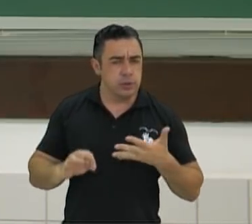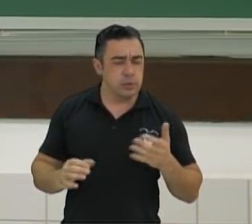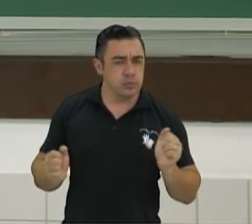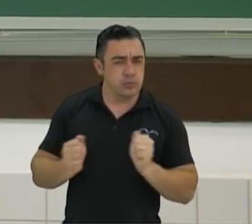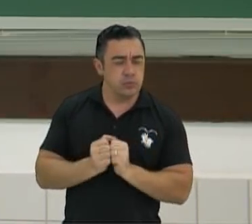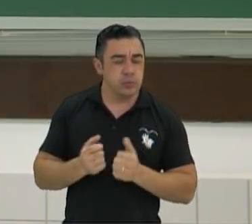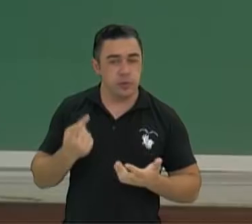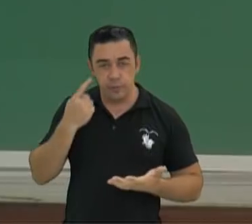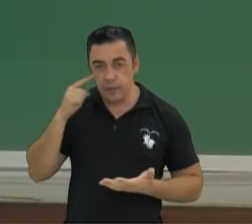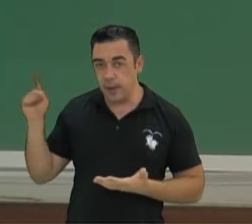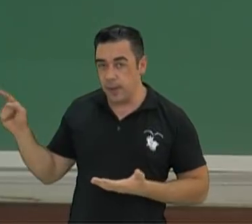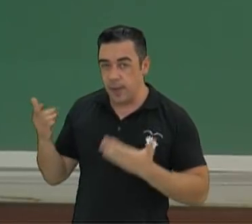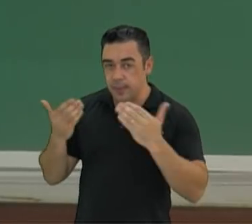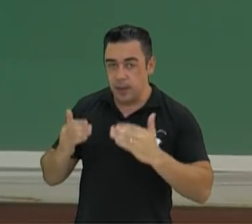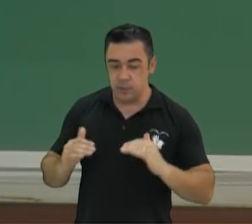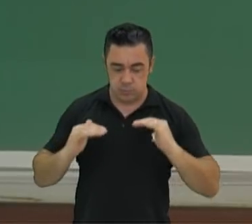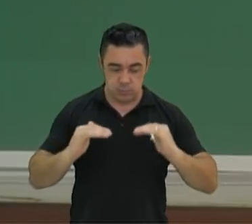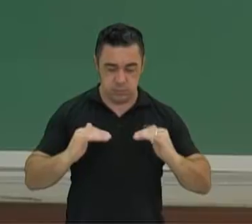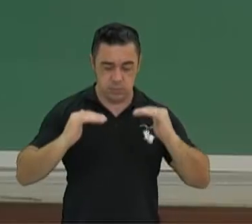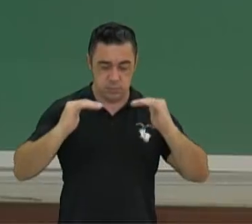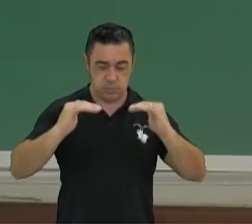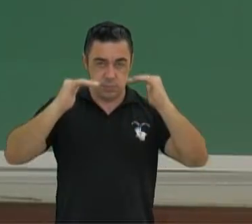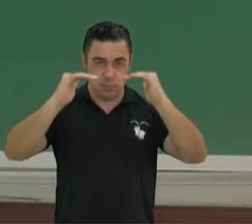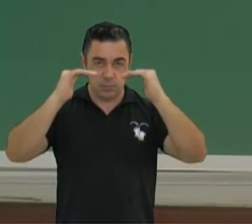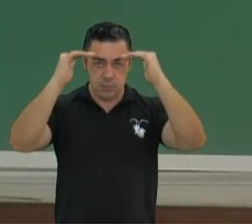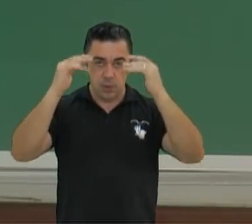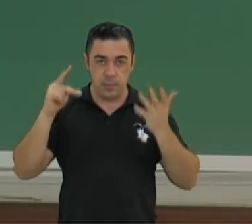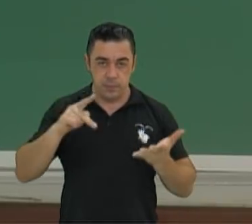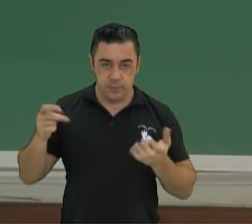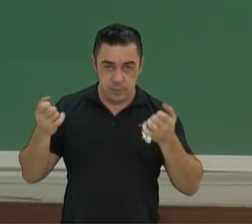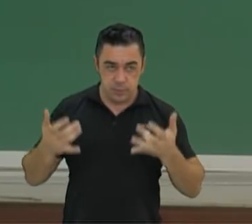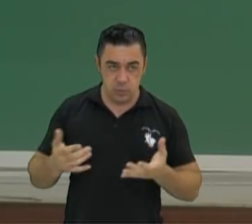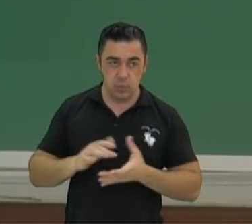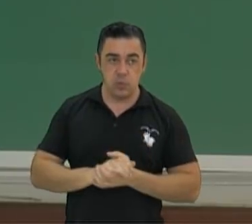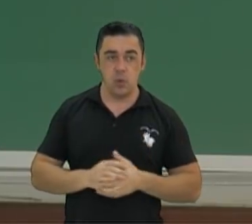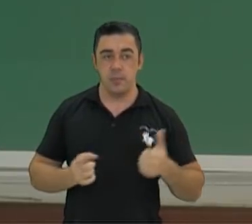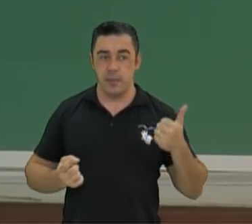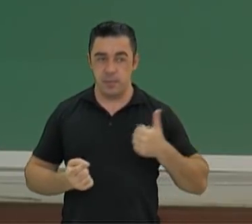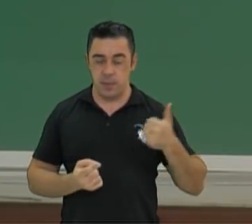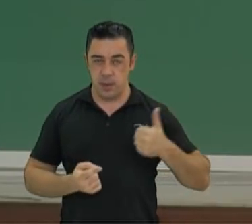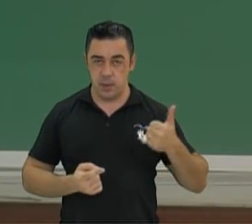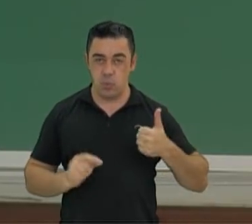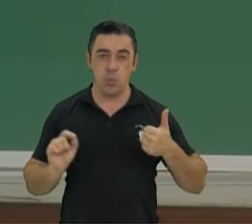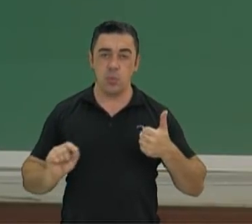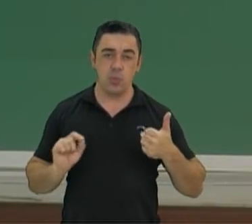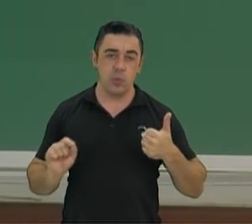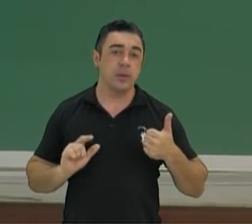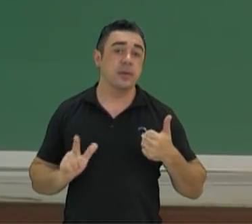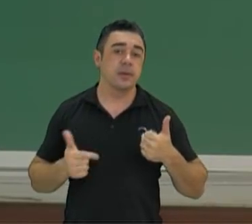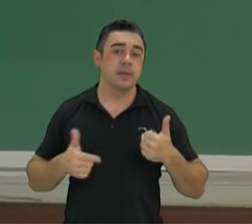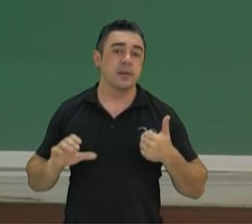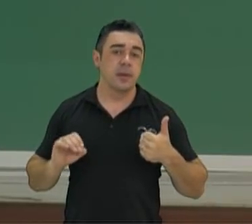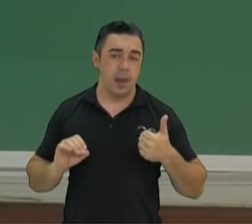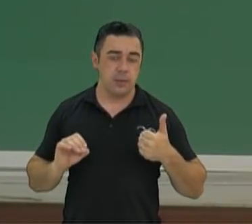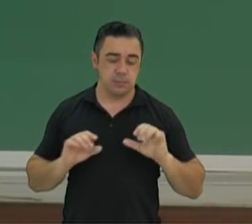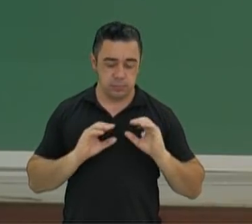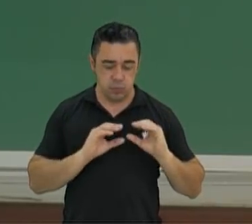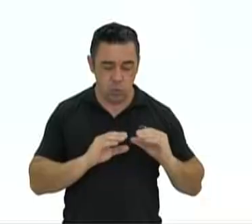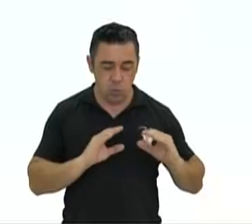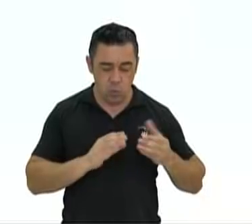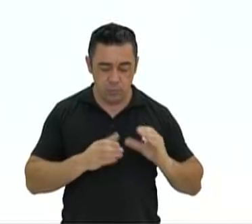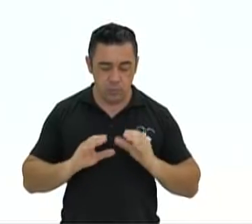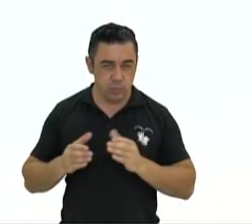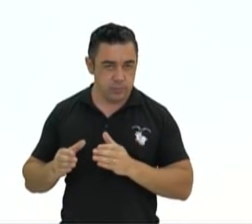então, analisando os níveis, igual a prof falou. O nível 1, o primeiro nível, nós temos 10 cubinhos,